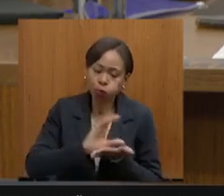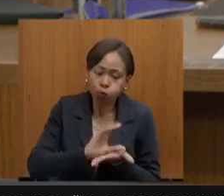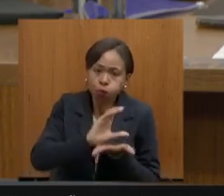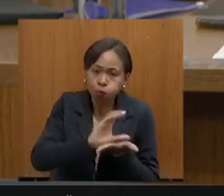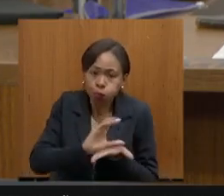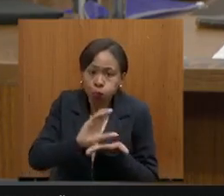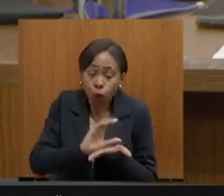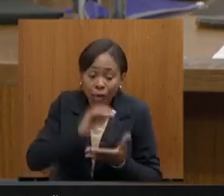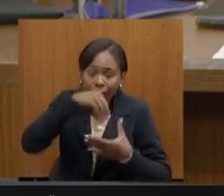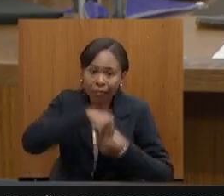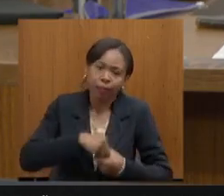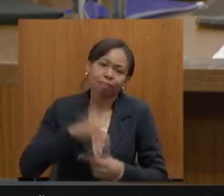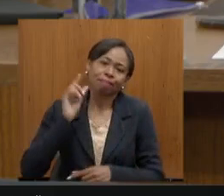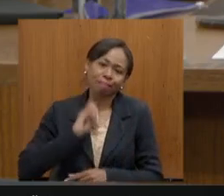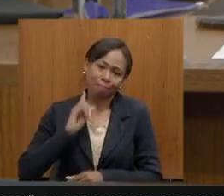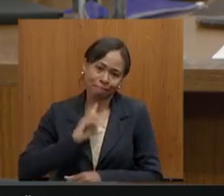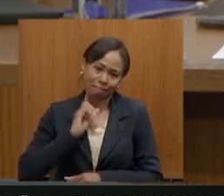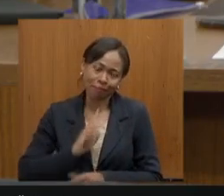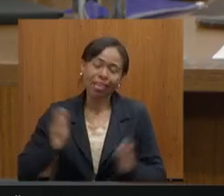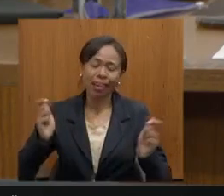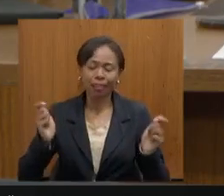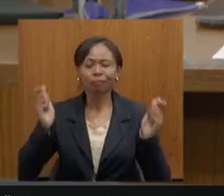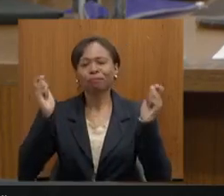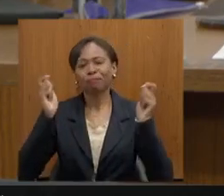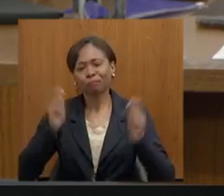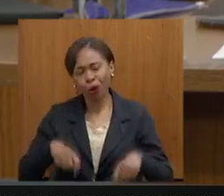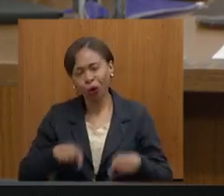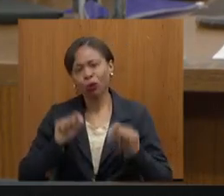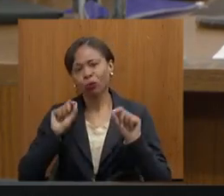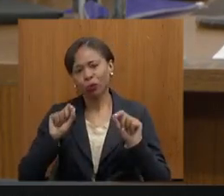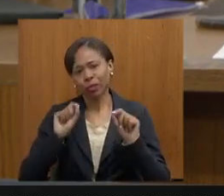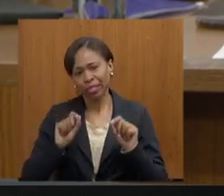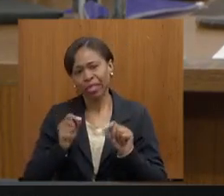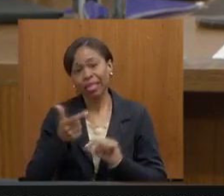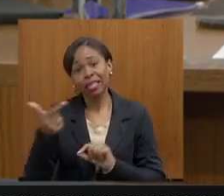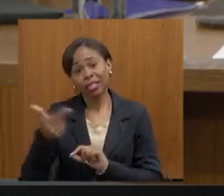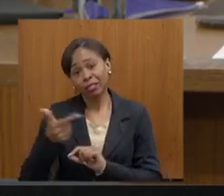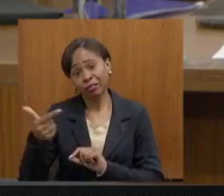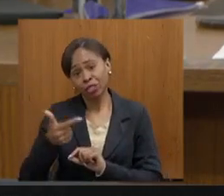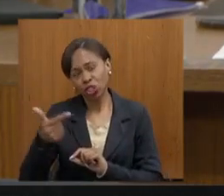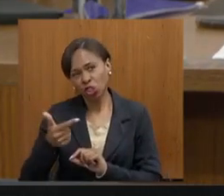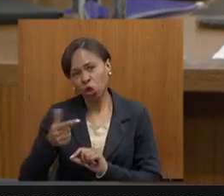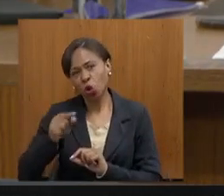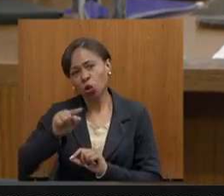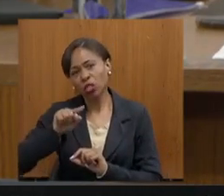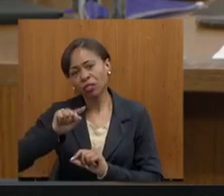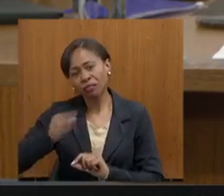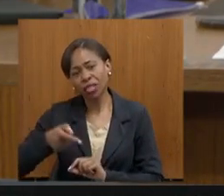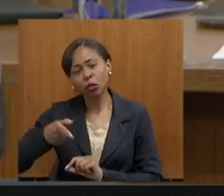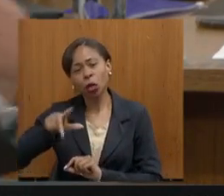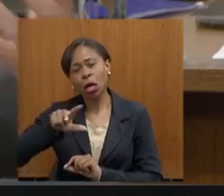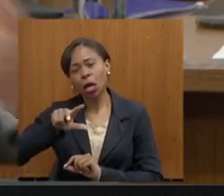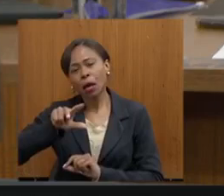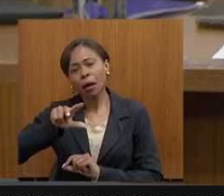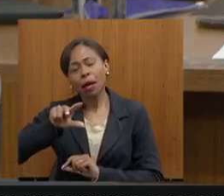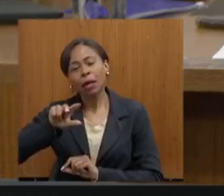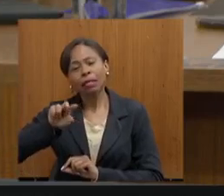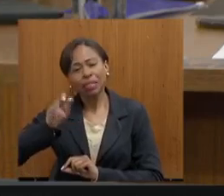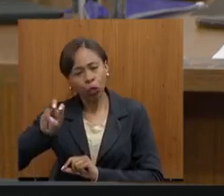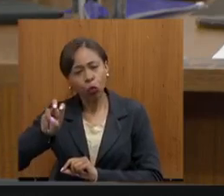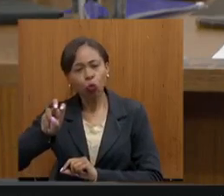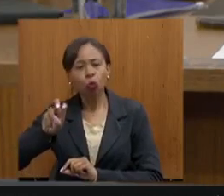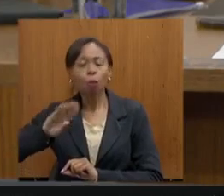em Minas é isso que dá é a possibilidade da gente vai fazendo esses 22 e meio bilhões de reais é com essa